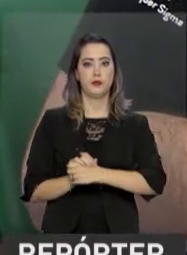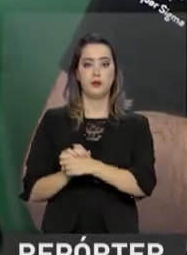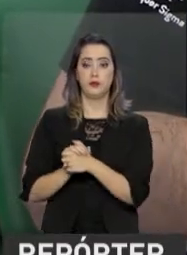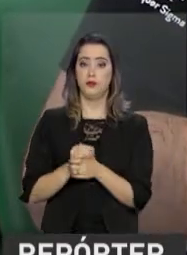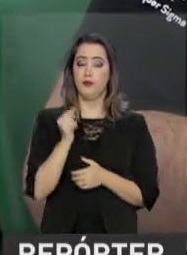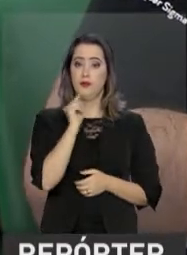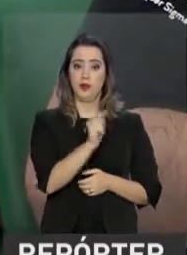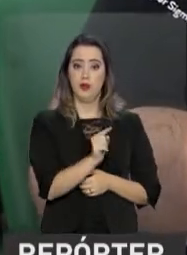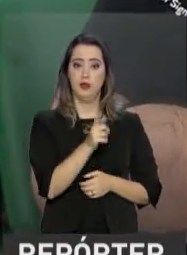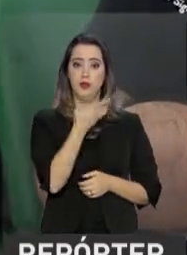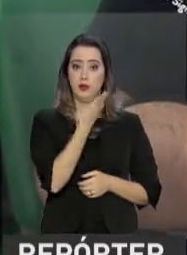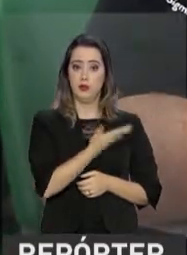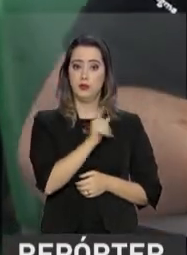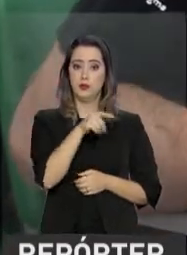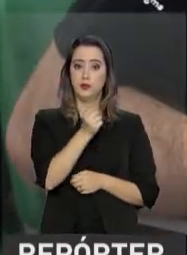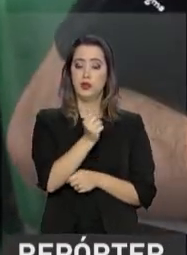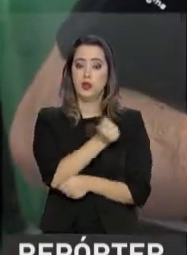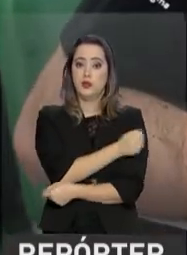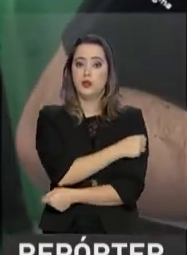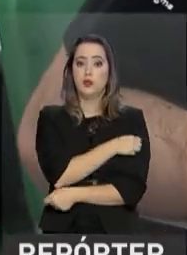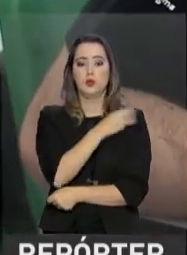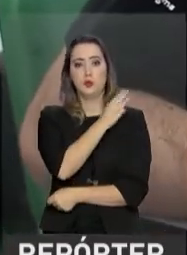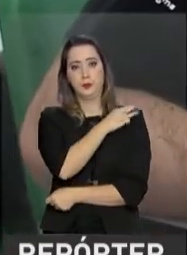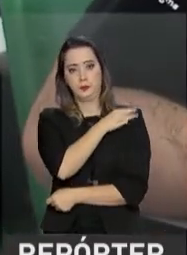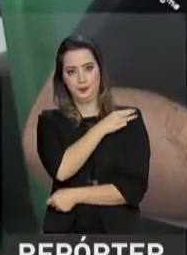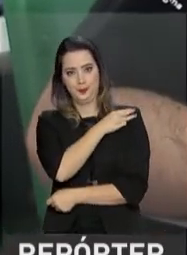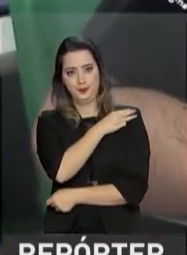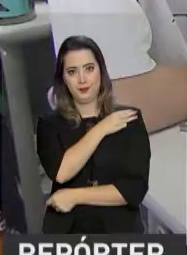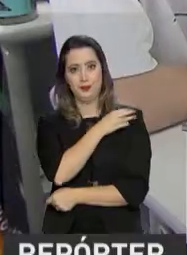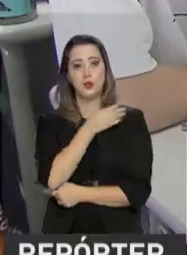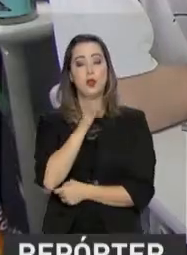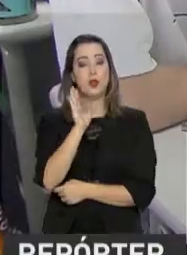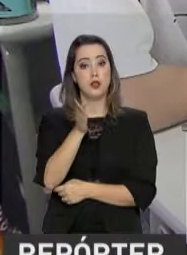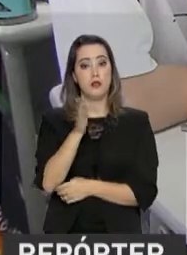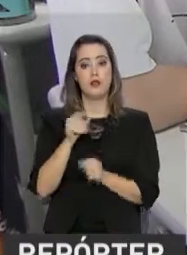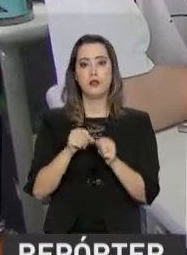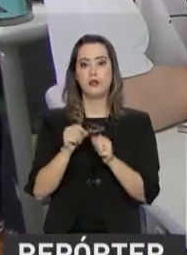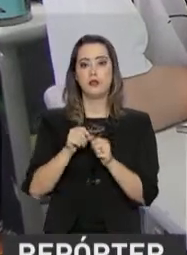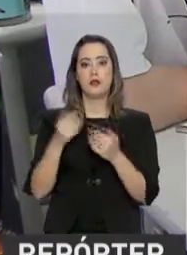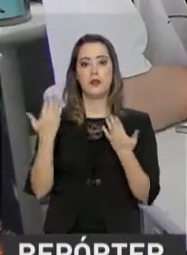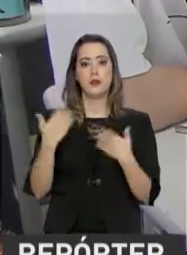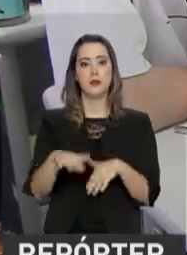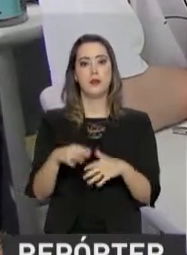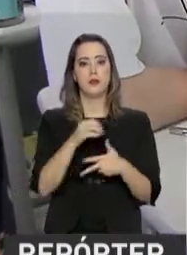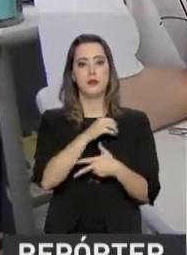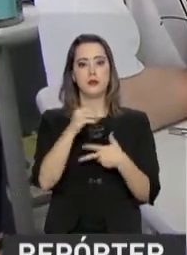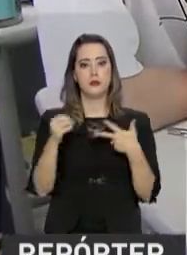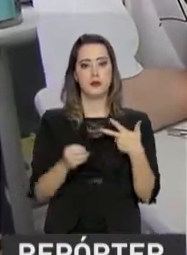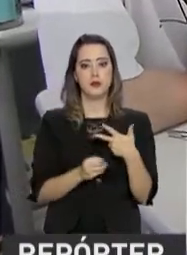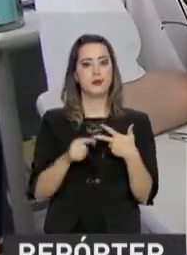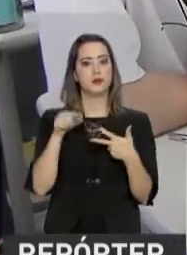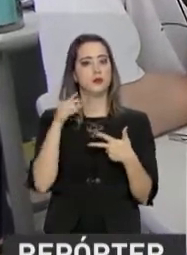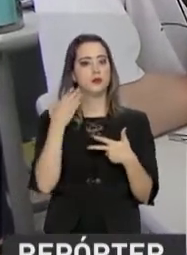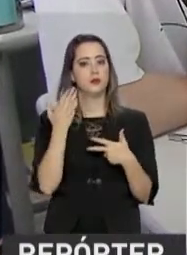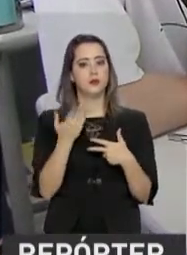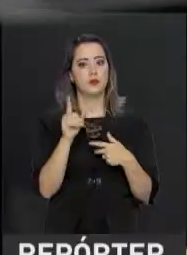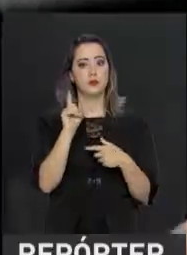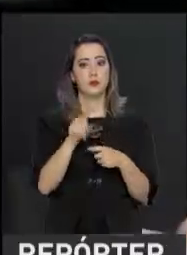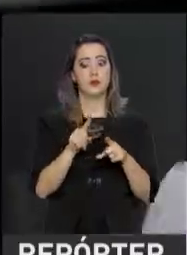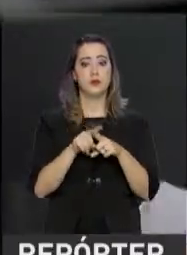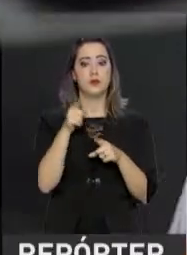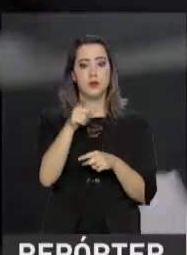felipe garry é estudante do 3º ano do ensino médio e vai fazer o enem o exame nacional do ensino médio